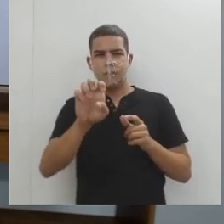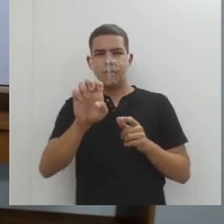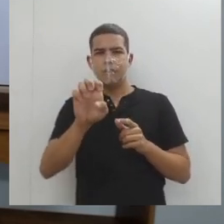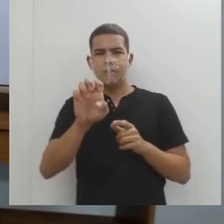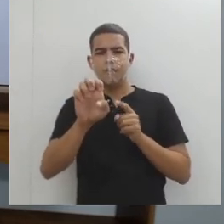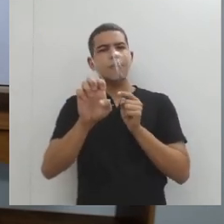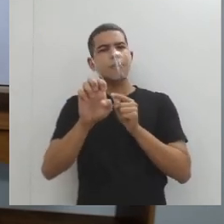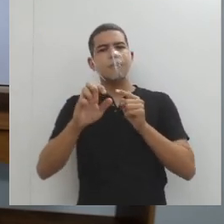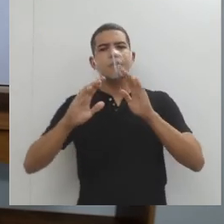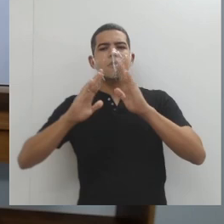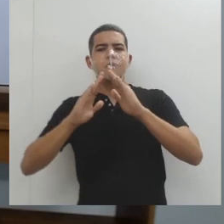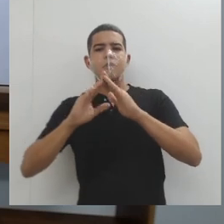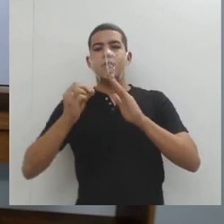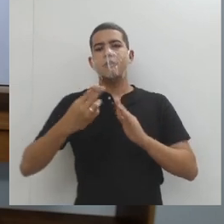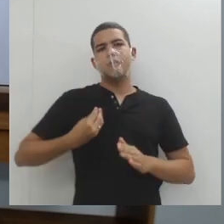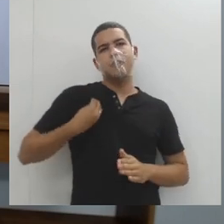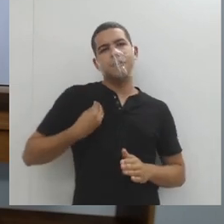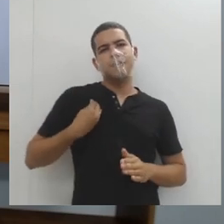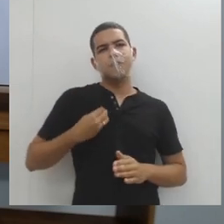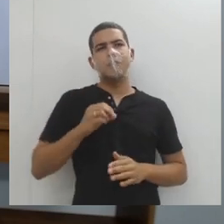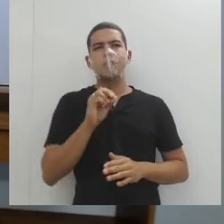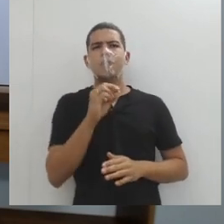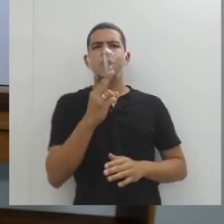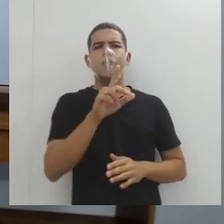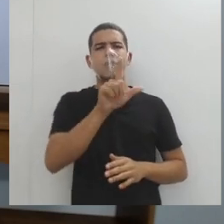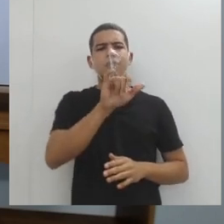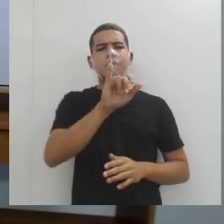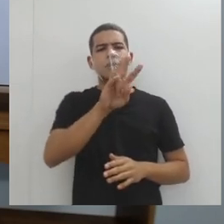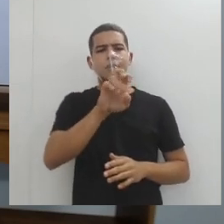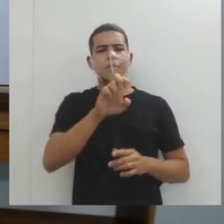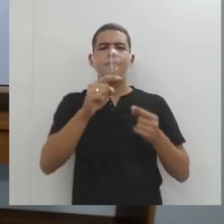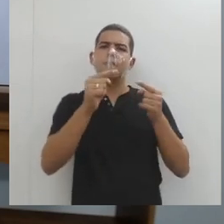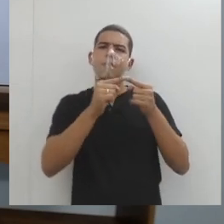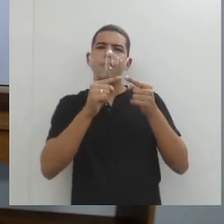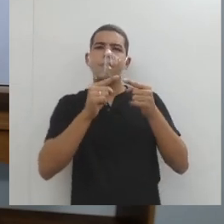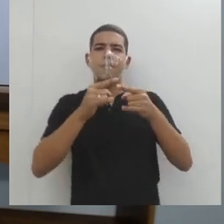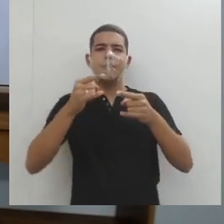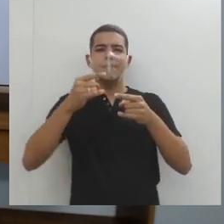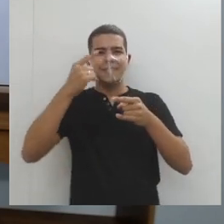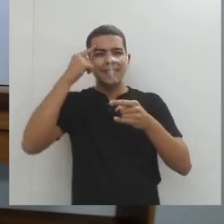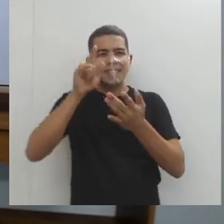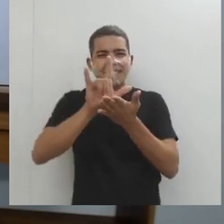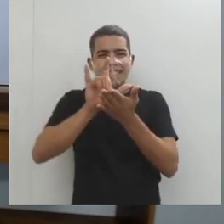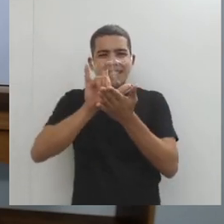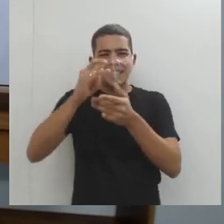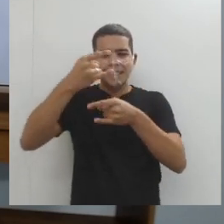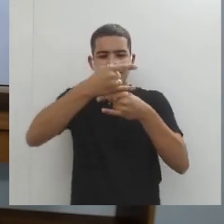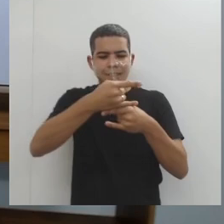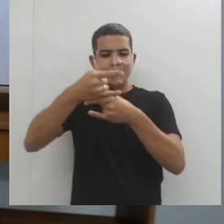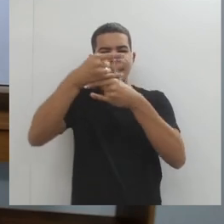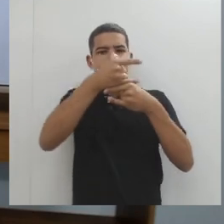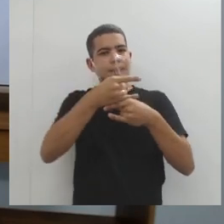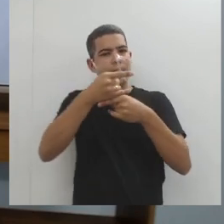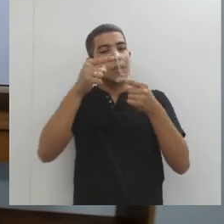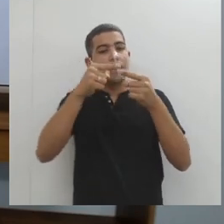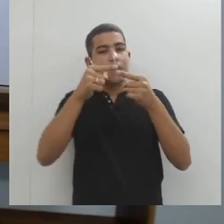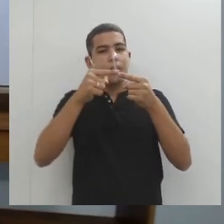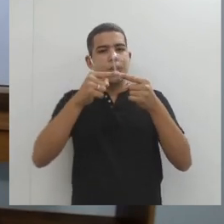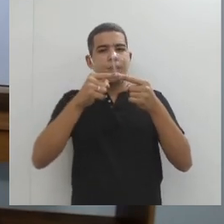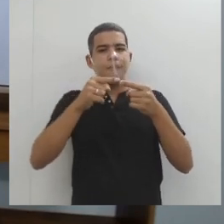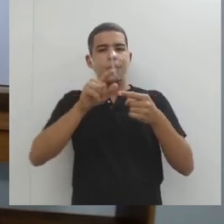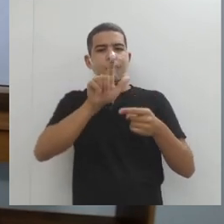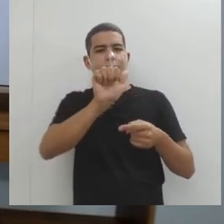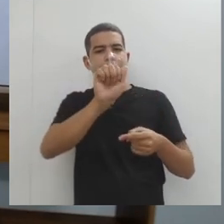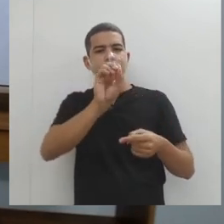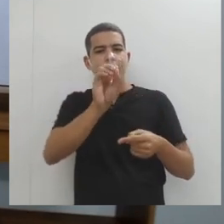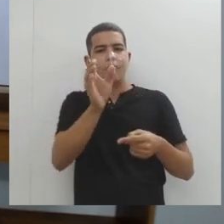como live, aquela do Instagram, que a gente já conhece. E aí live vai ser traduzido como ao vivo, tá? Mas a grafia, a forma de escrever